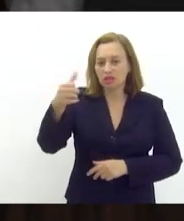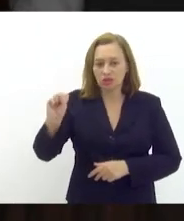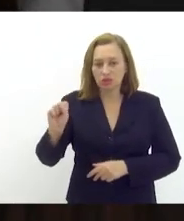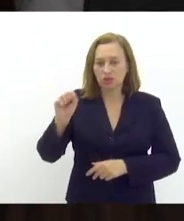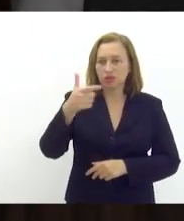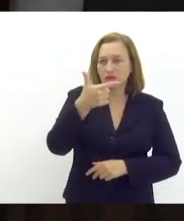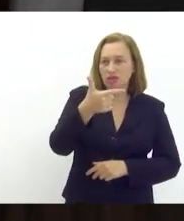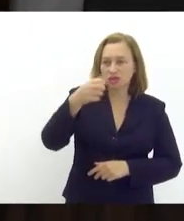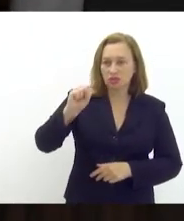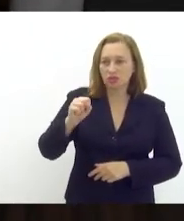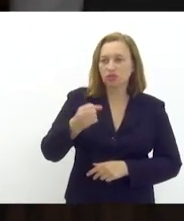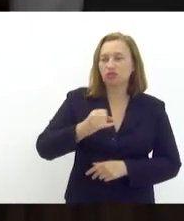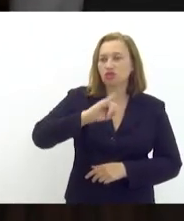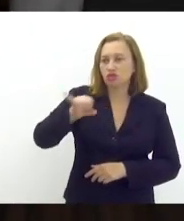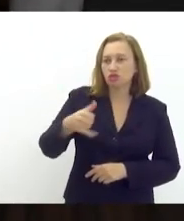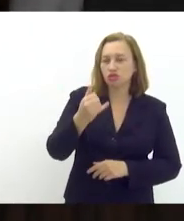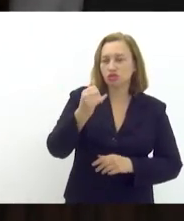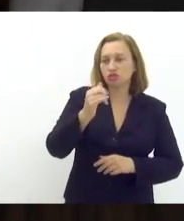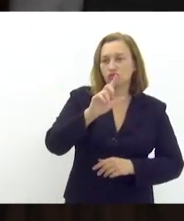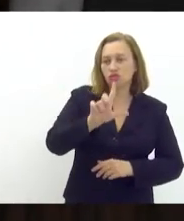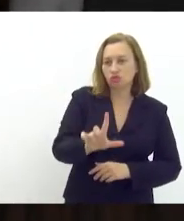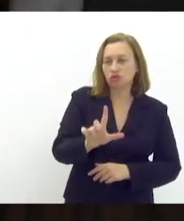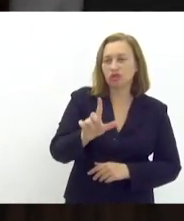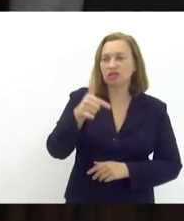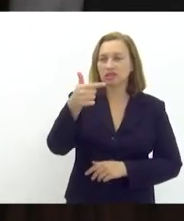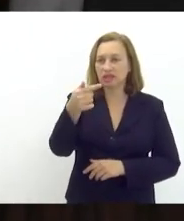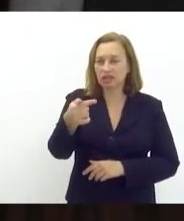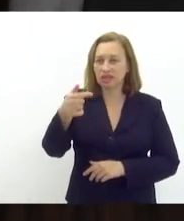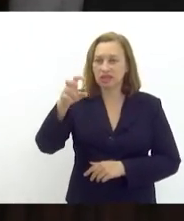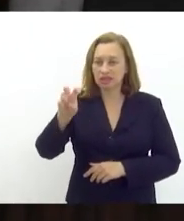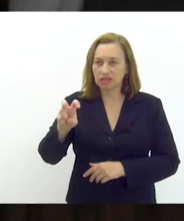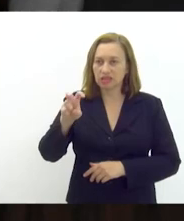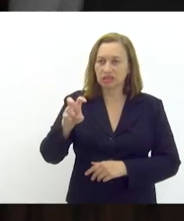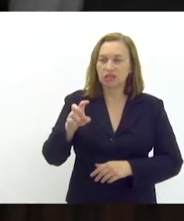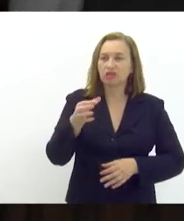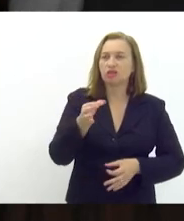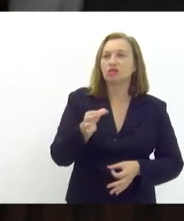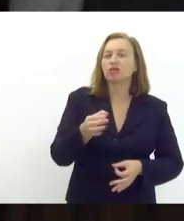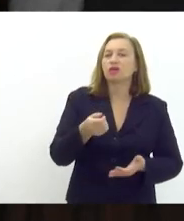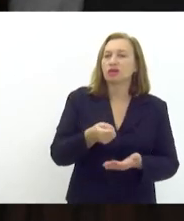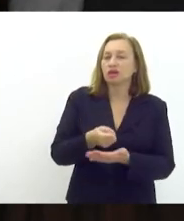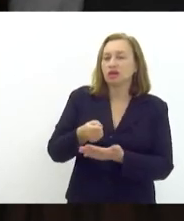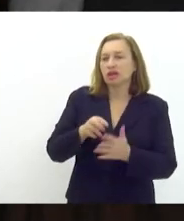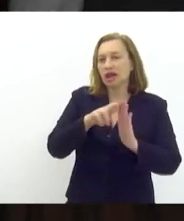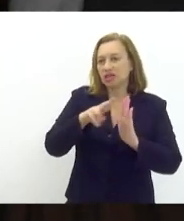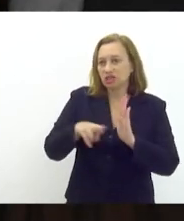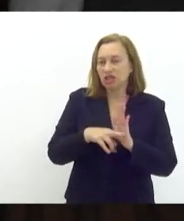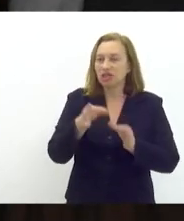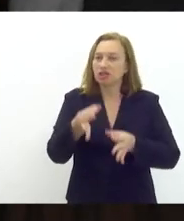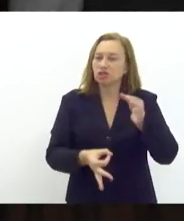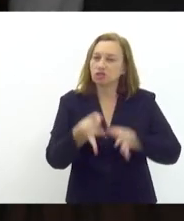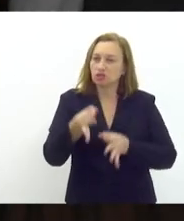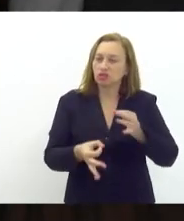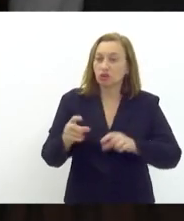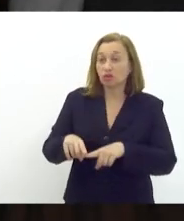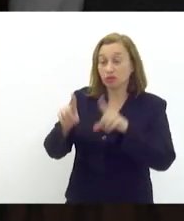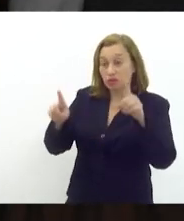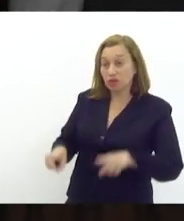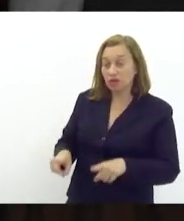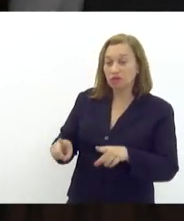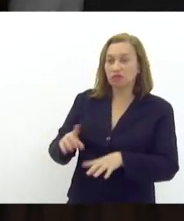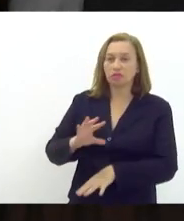18 de julho de 75 que dispõe sobre o regime jurídico peculiar aos funcionários civis do serviço